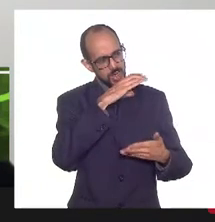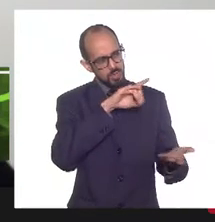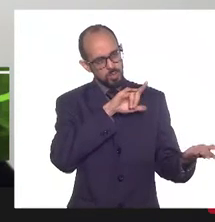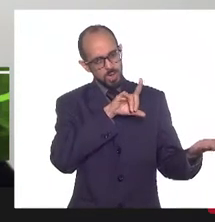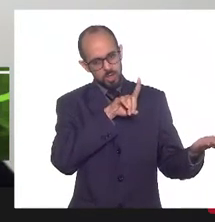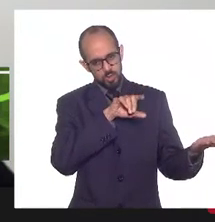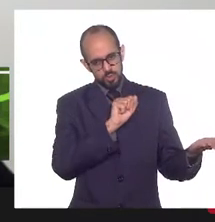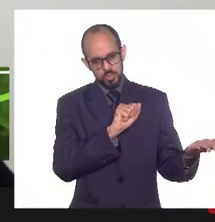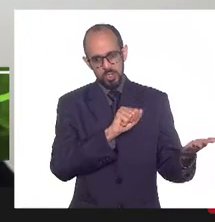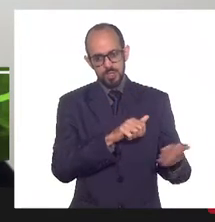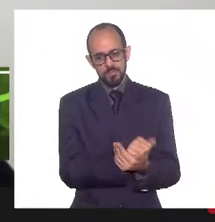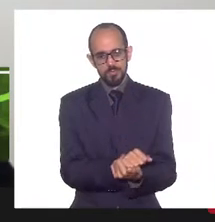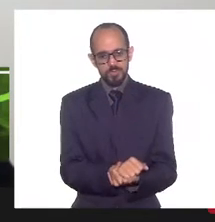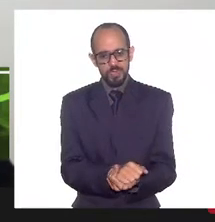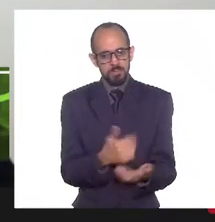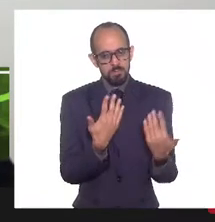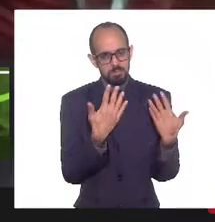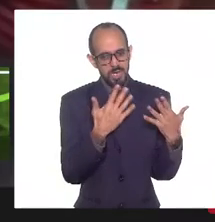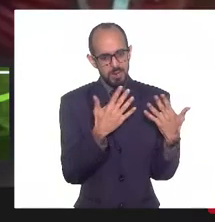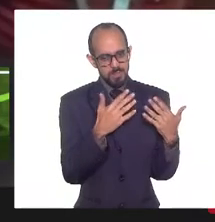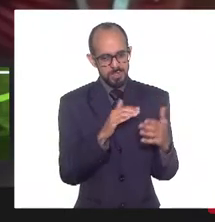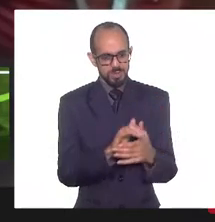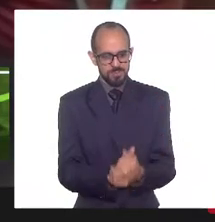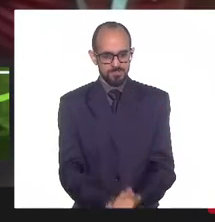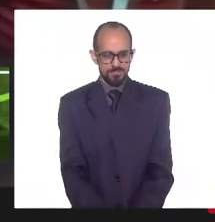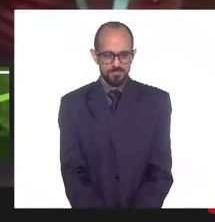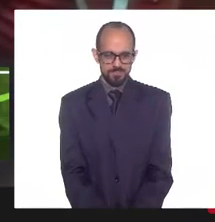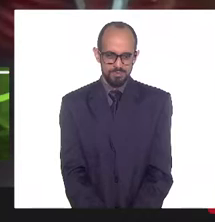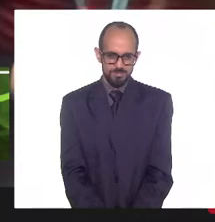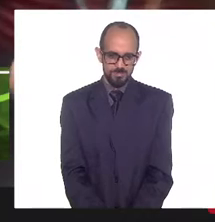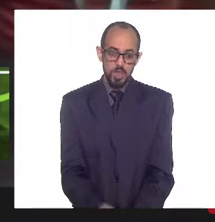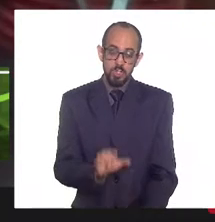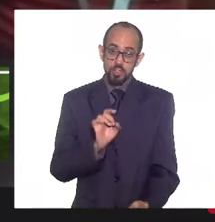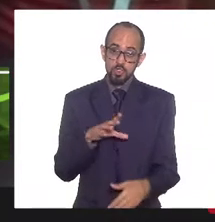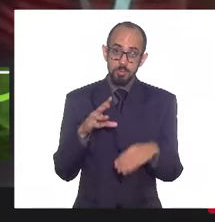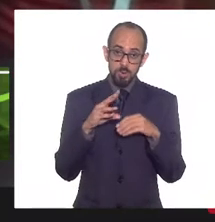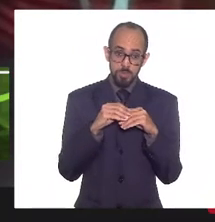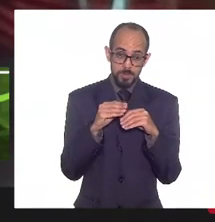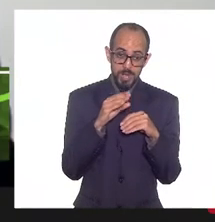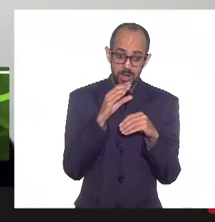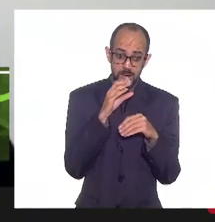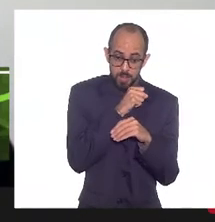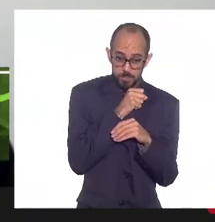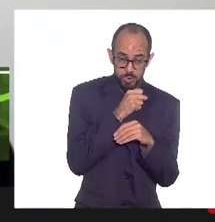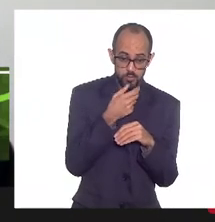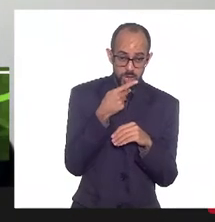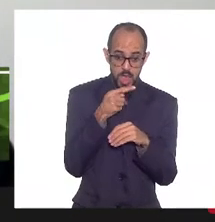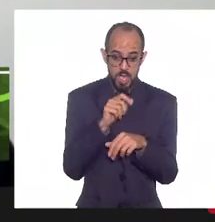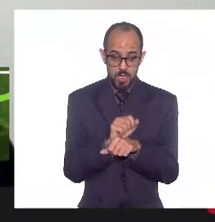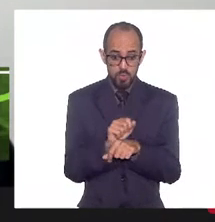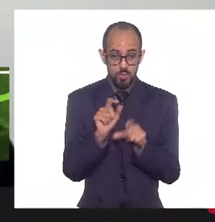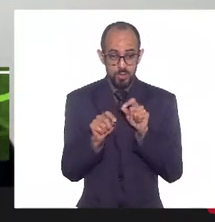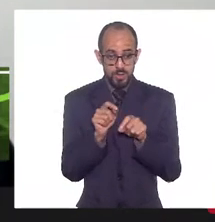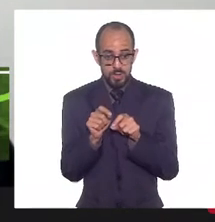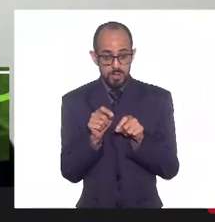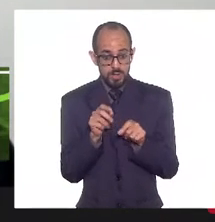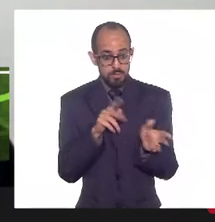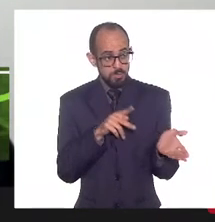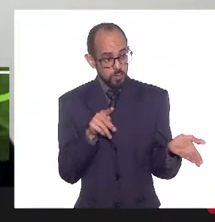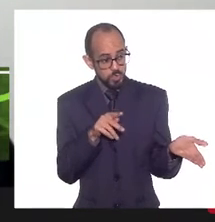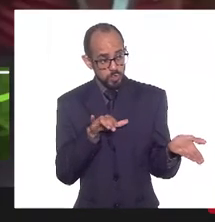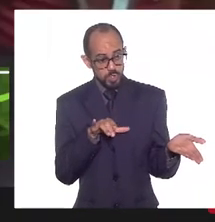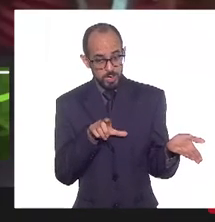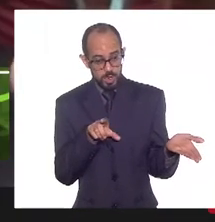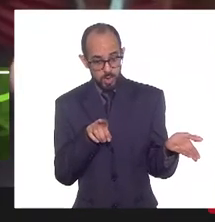Bentes para a reitora de extensão só quero dizer pois não só quero dizer para a professora